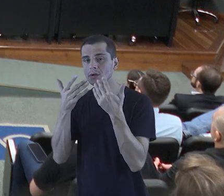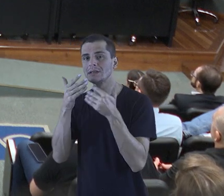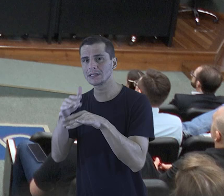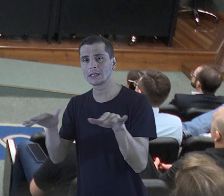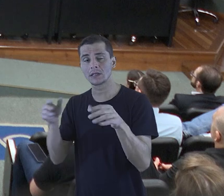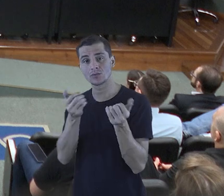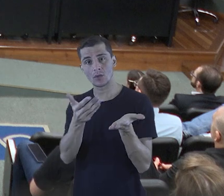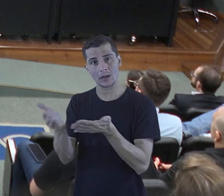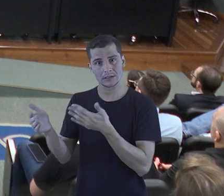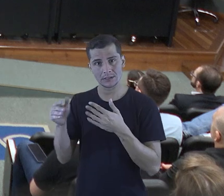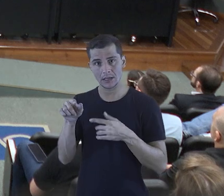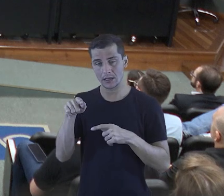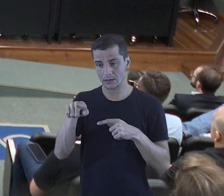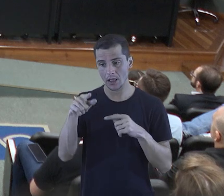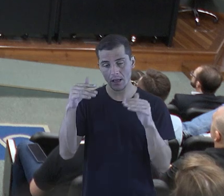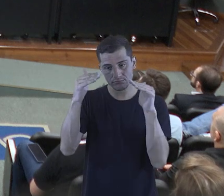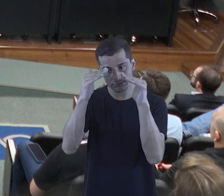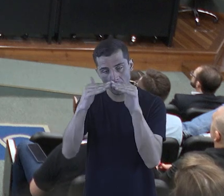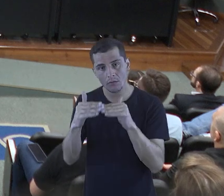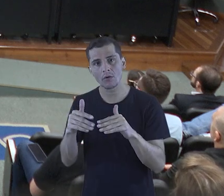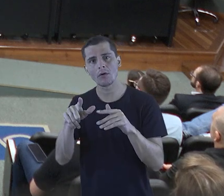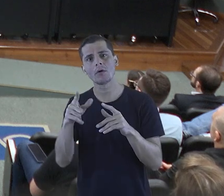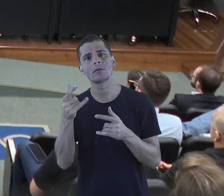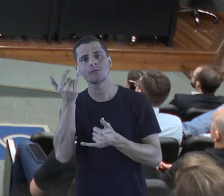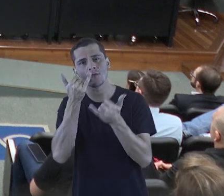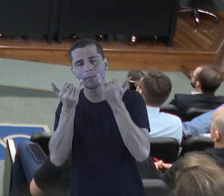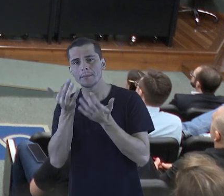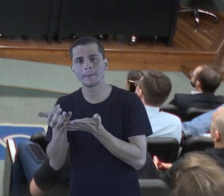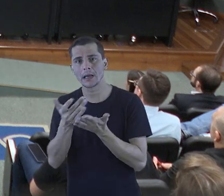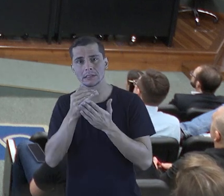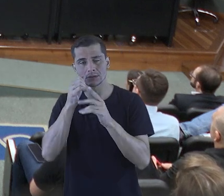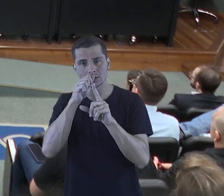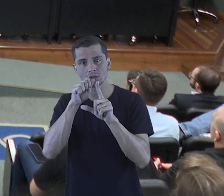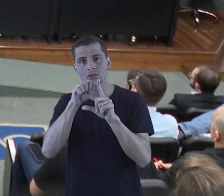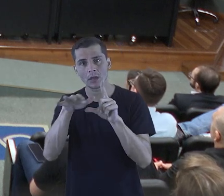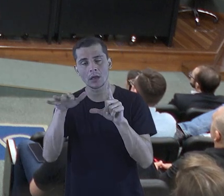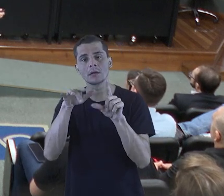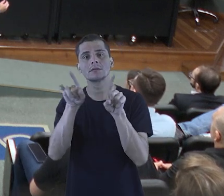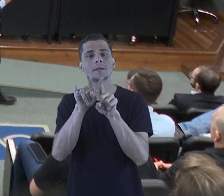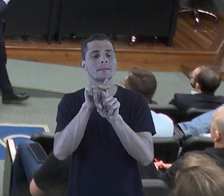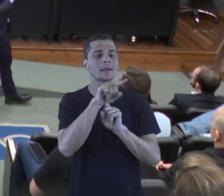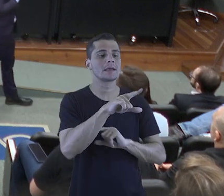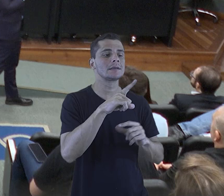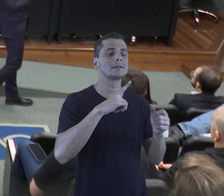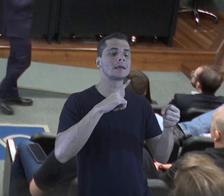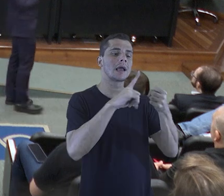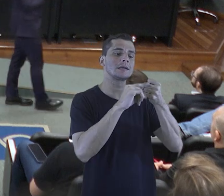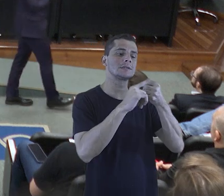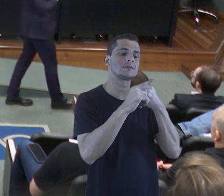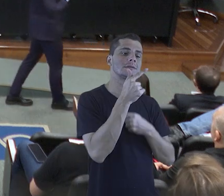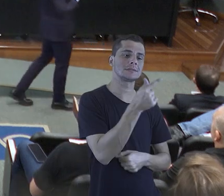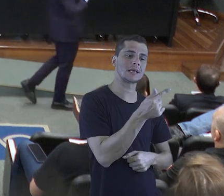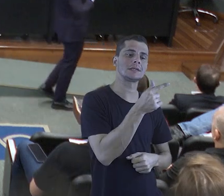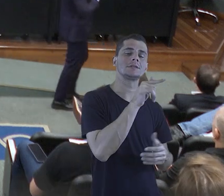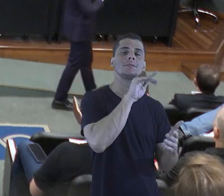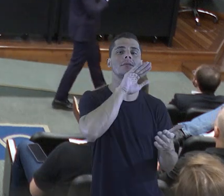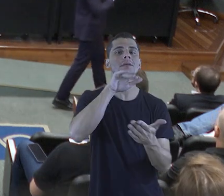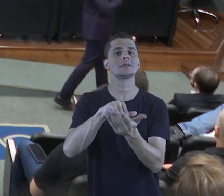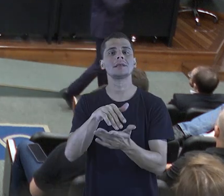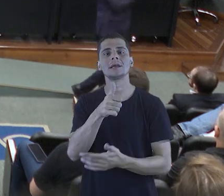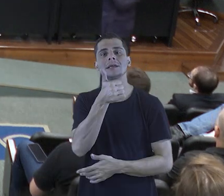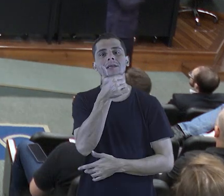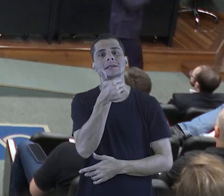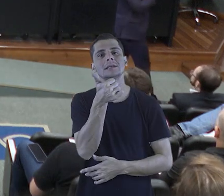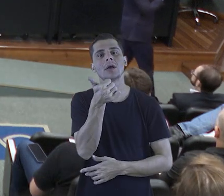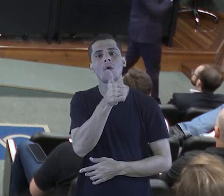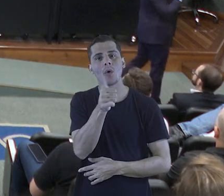responsável legal e estende a aplicação das bases legais do artigo 7º a 11º. Porque, veja, vocês